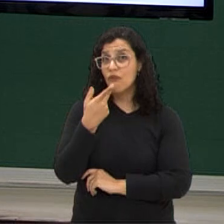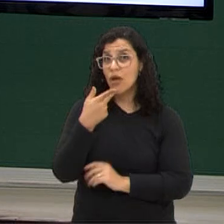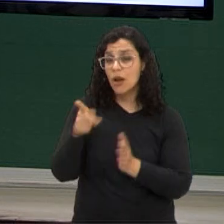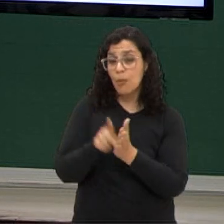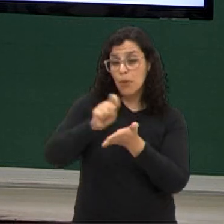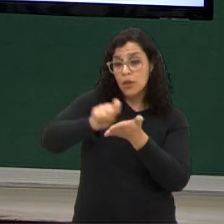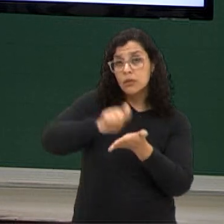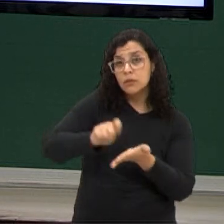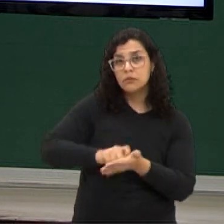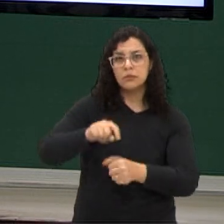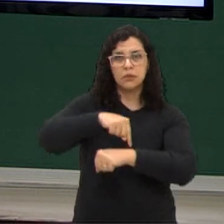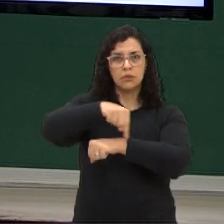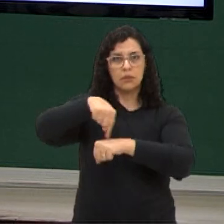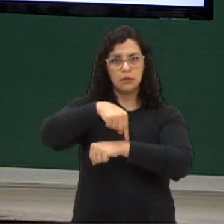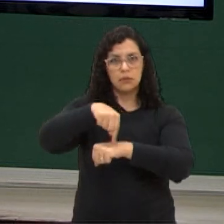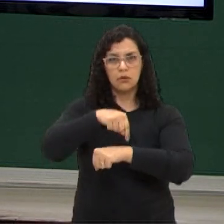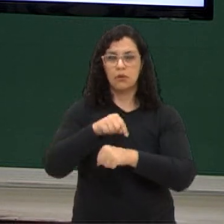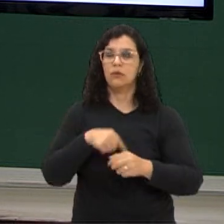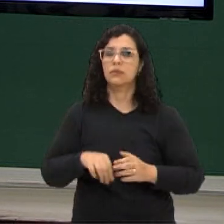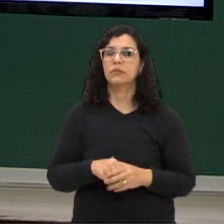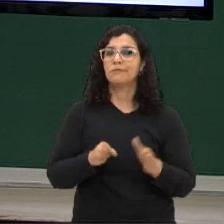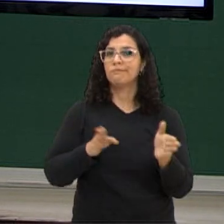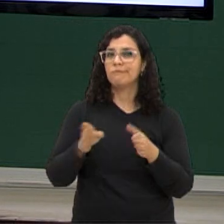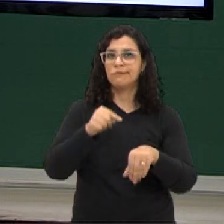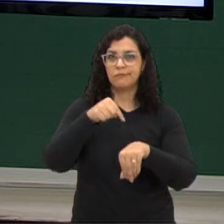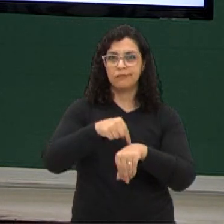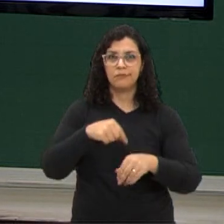para se referenciar às horas e ao tempo.